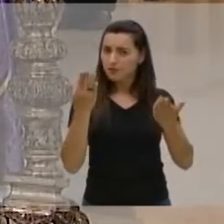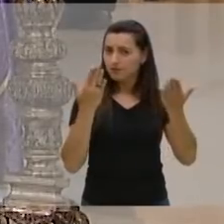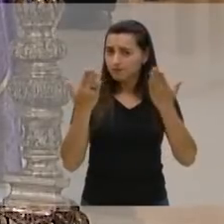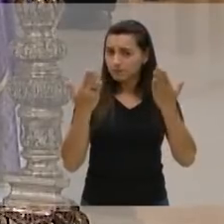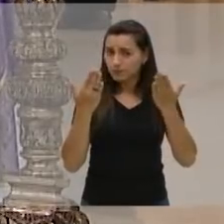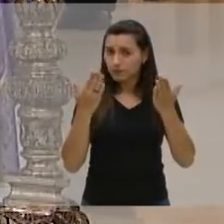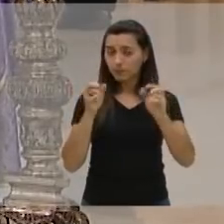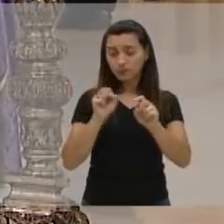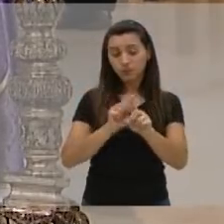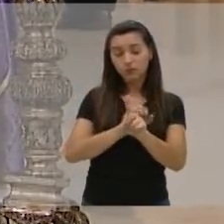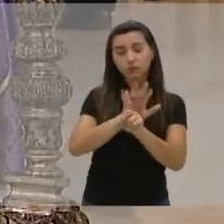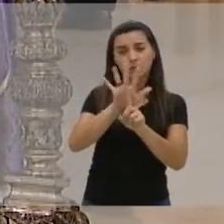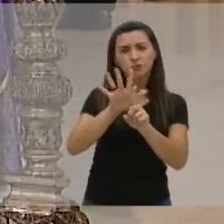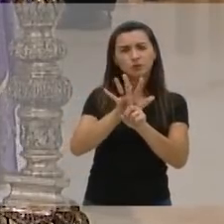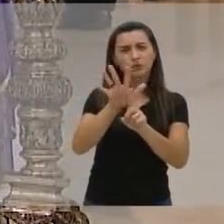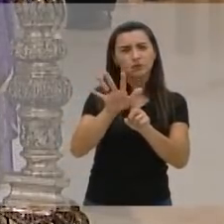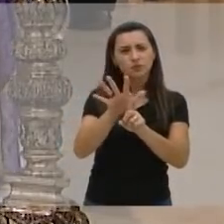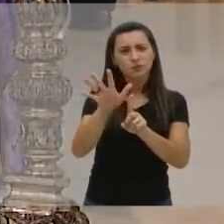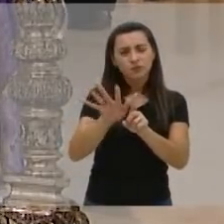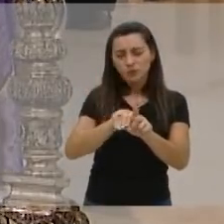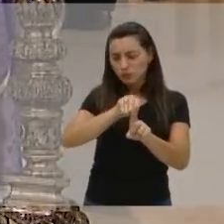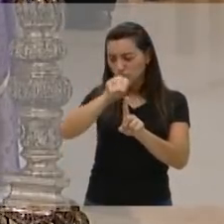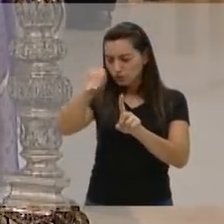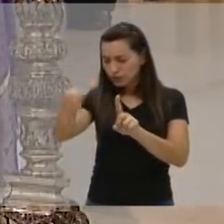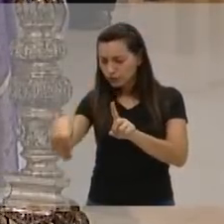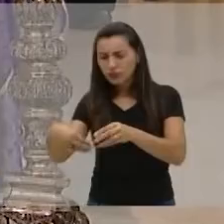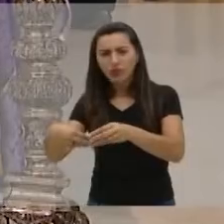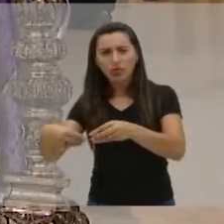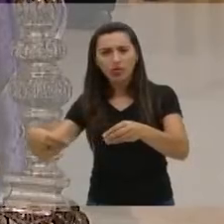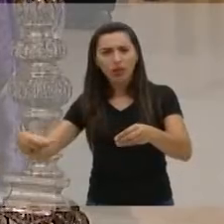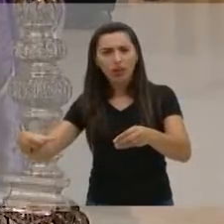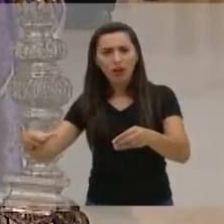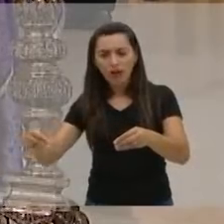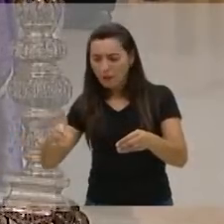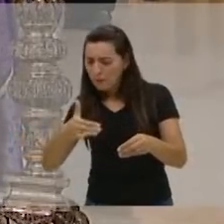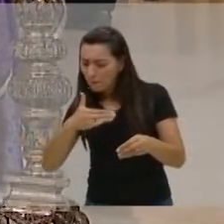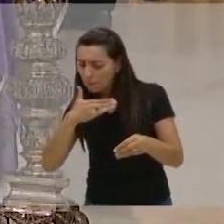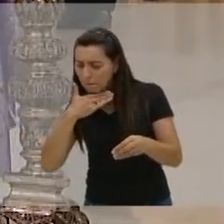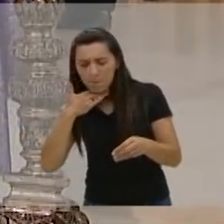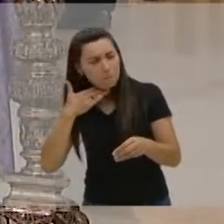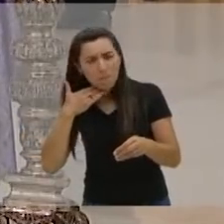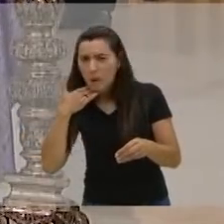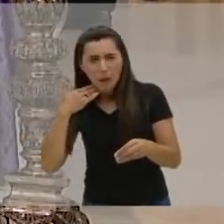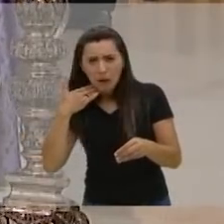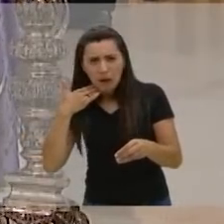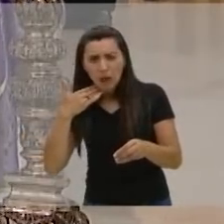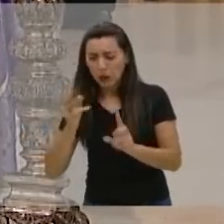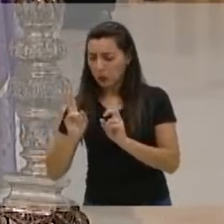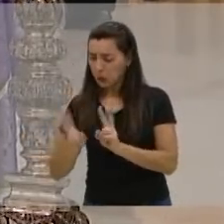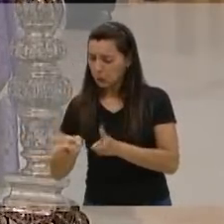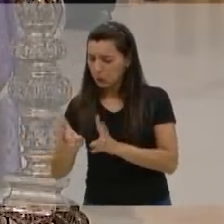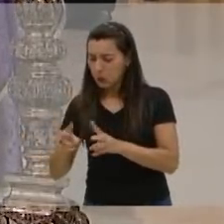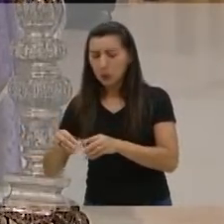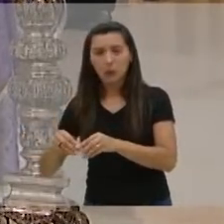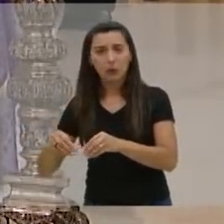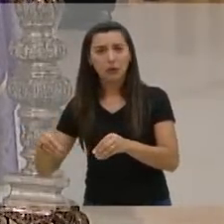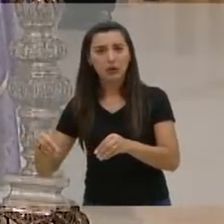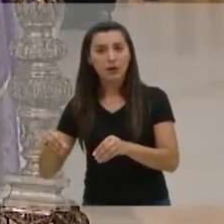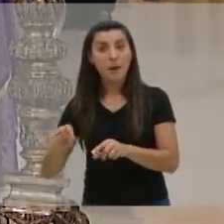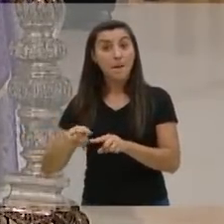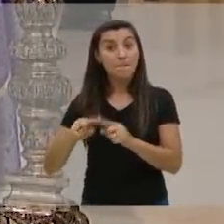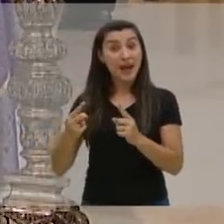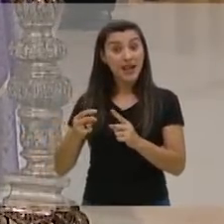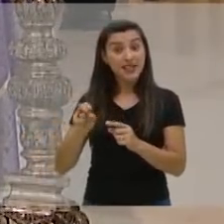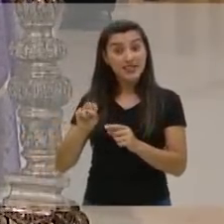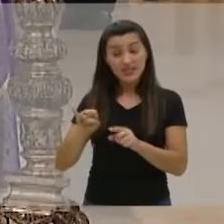não morre, ele continua só um grão de trigo, mas se morre, este